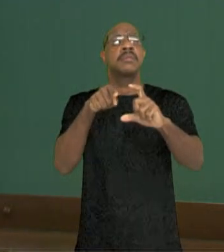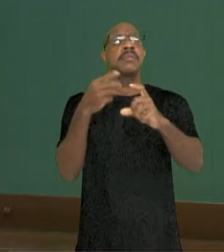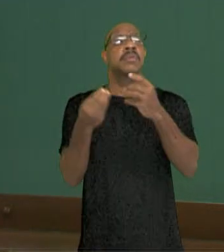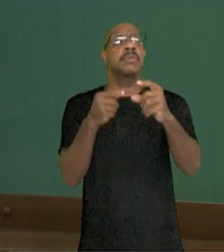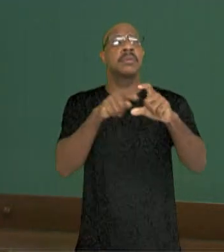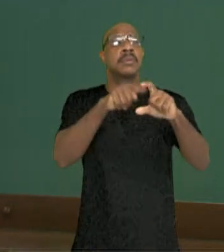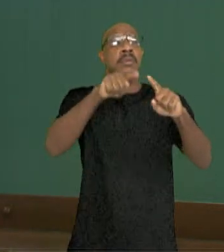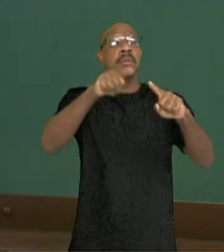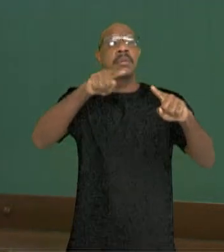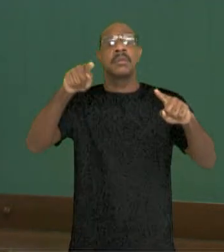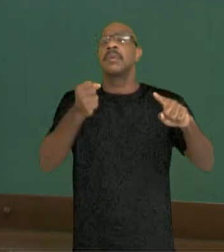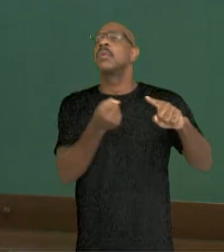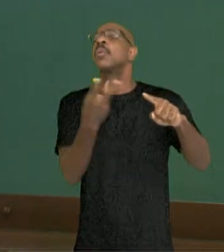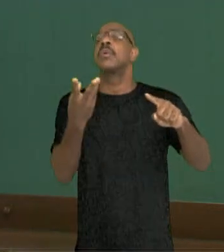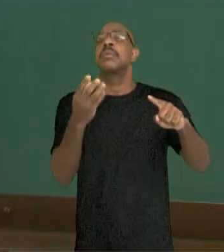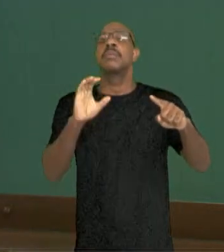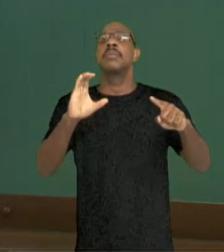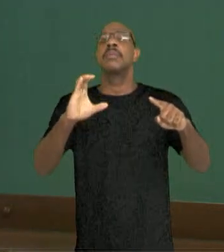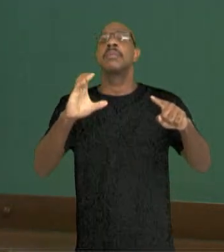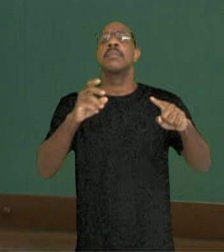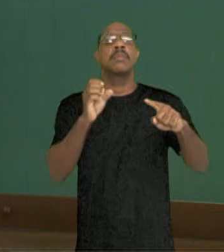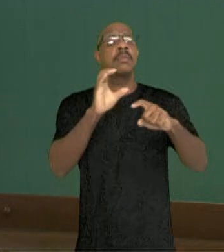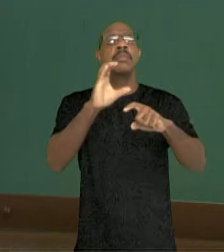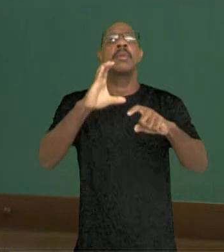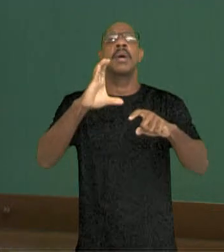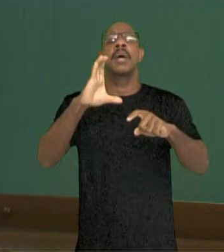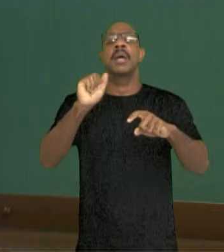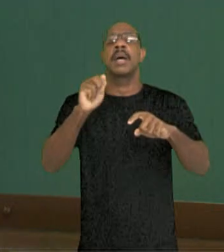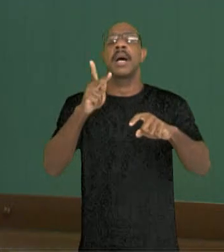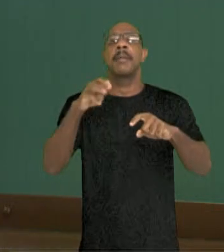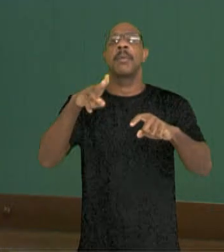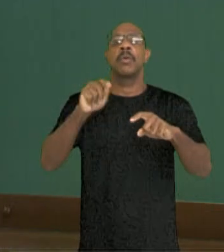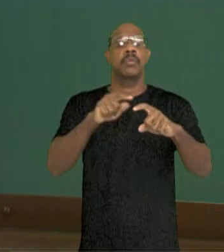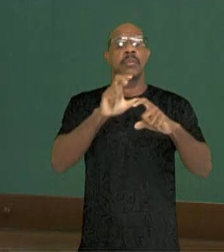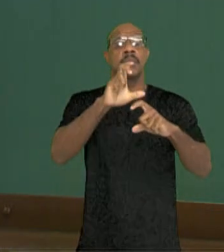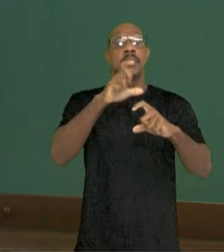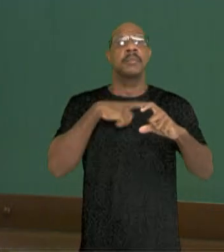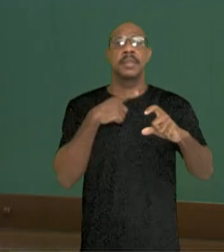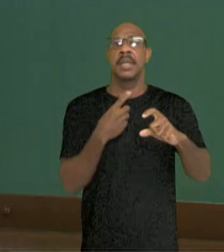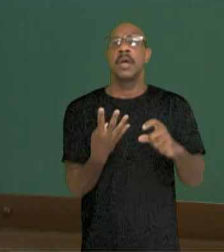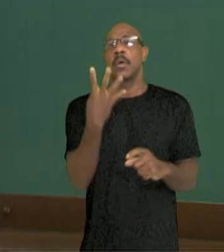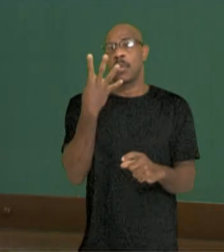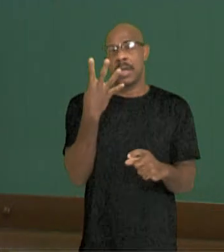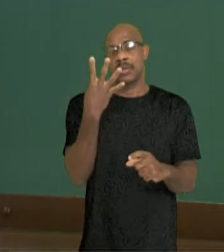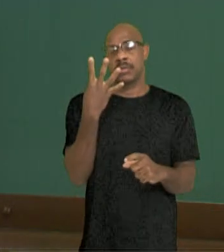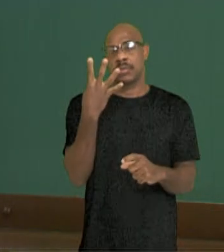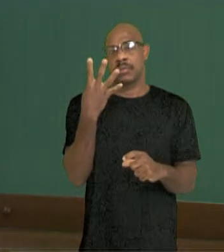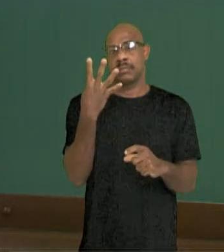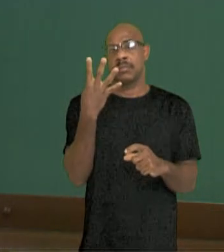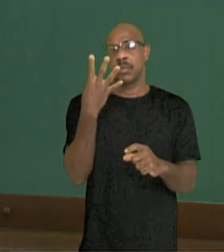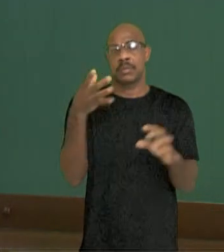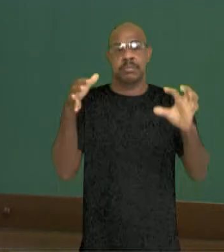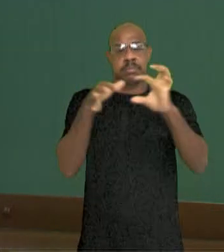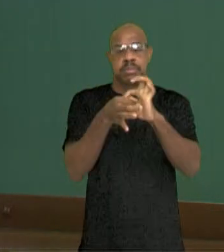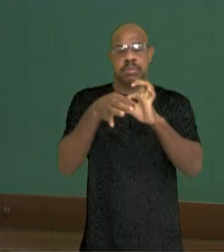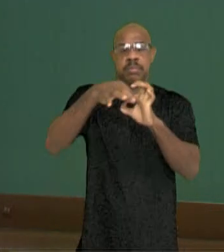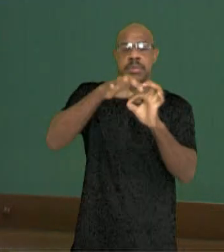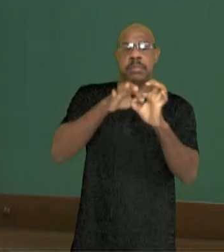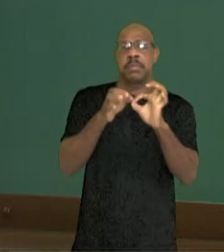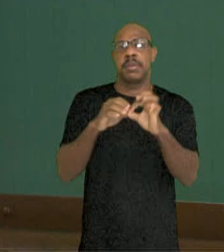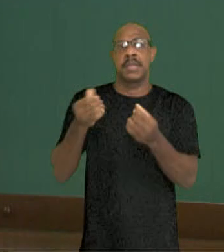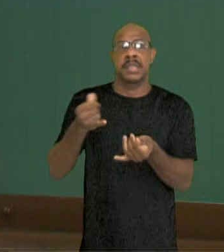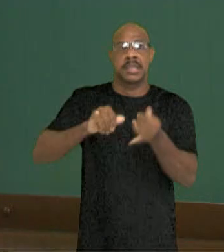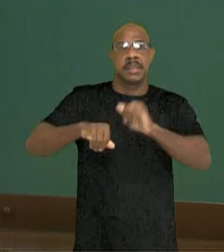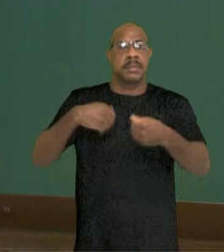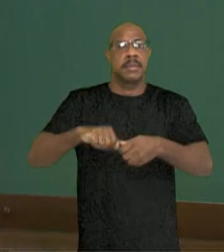extremidade, professor? Você sabe porque o carbono deve fazer 4 ligações químicas e para ele fechar essas 4,